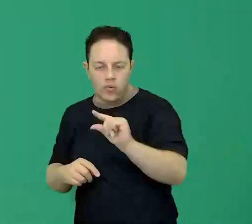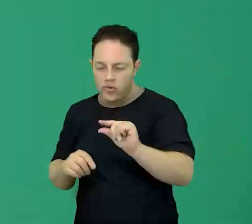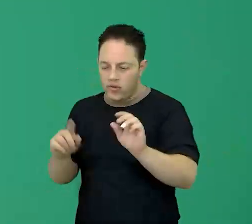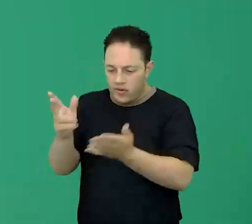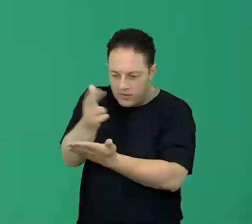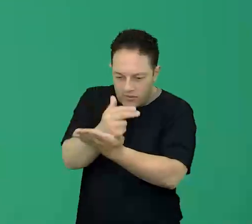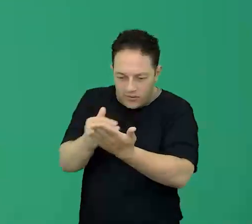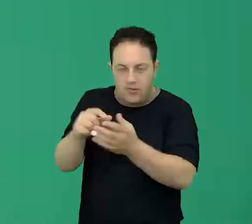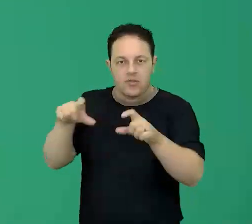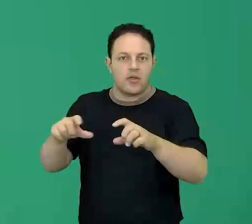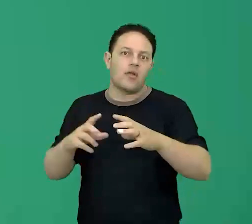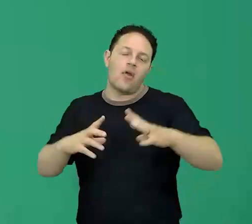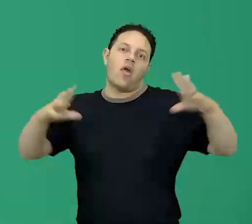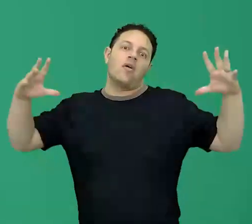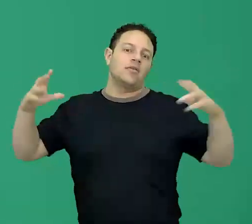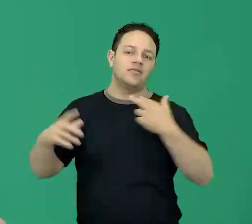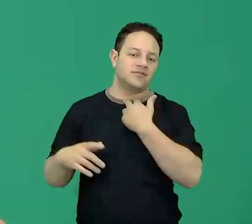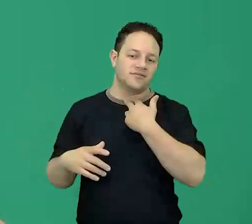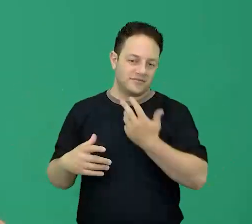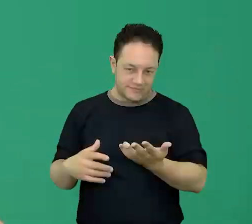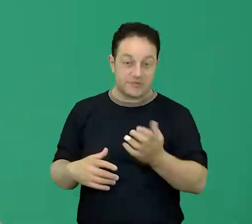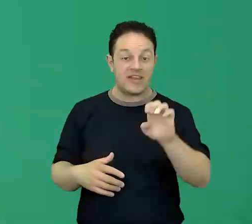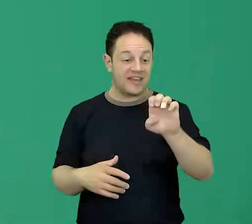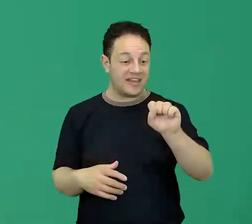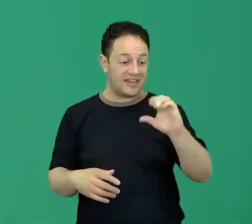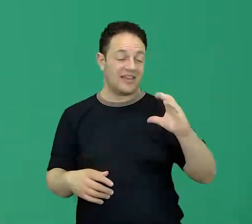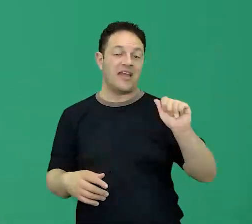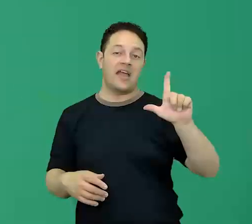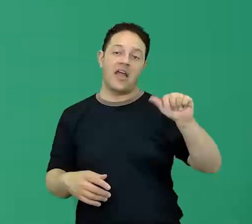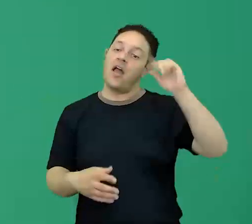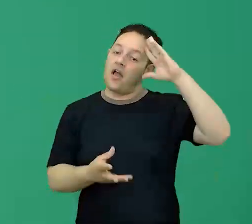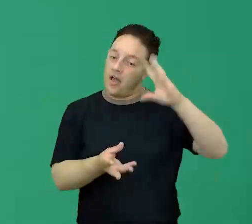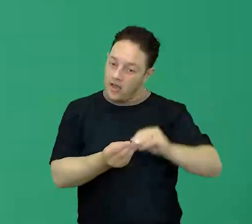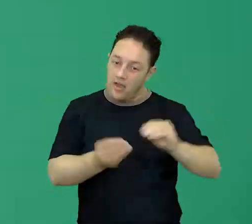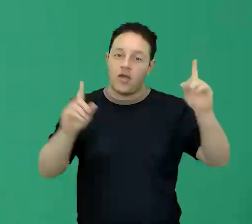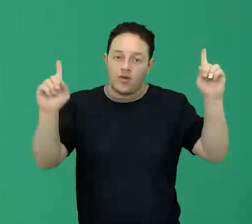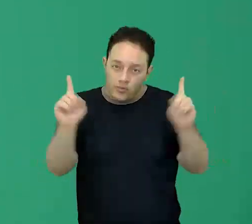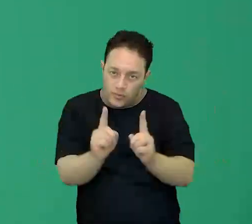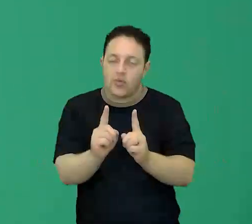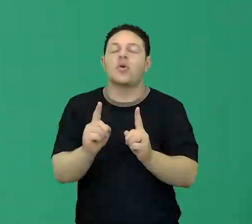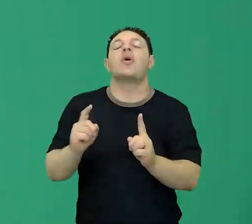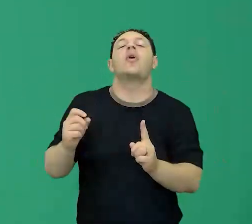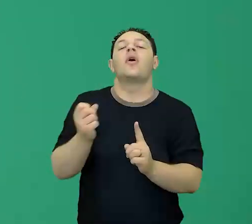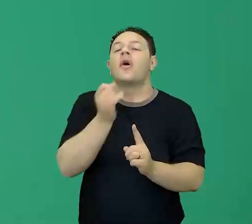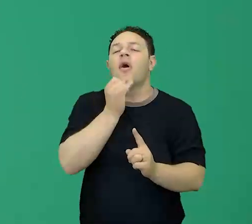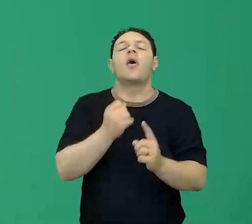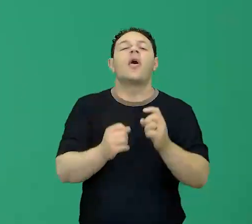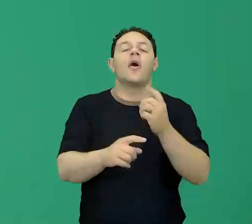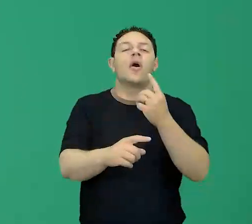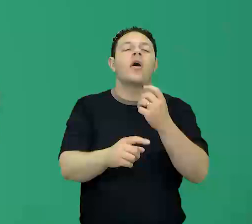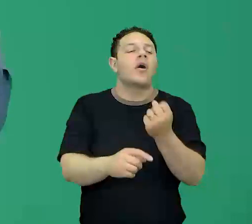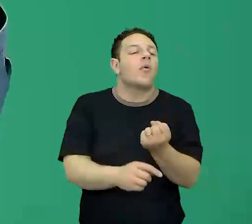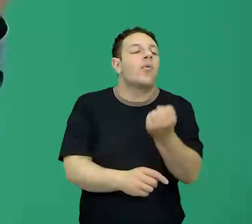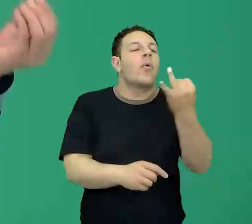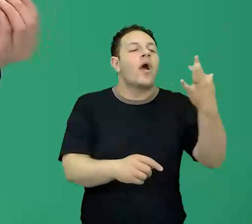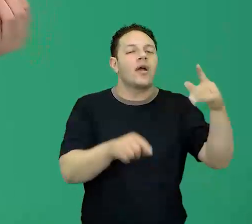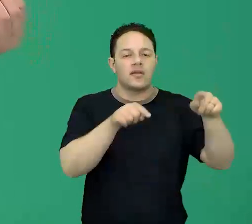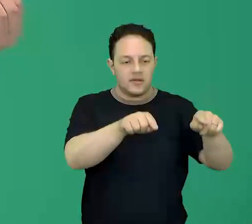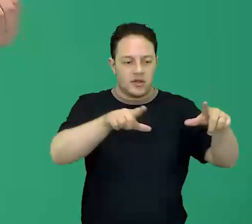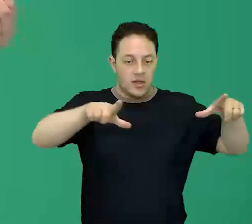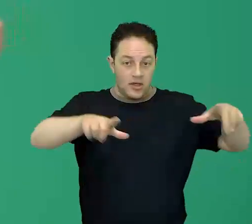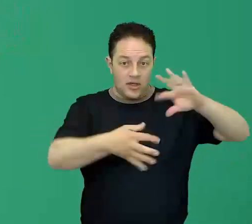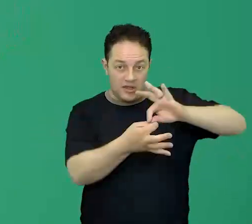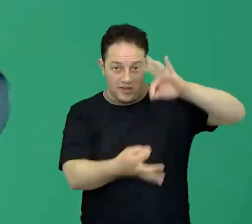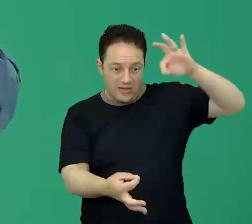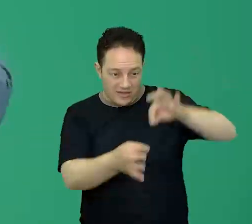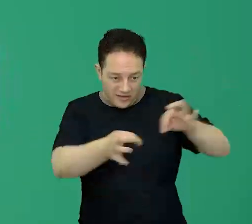num plano, tudo bem? Então, quando a gente fala de escala, a gente está falando dessa redução, de quantas vezes uma área foi